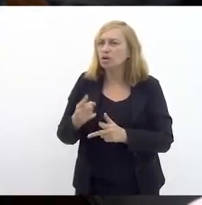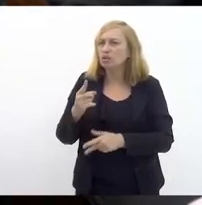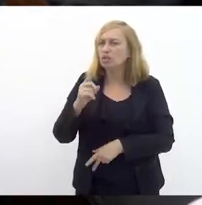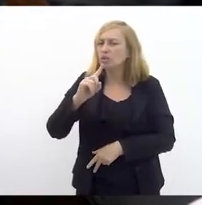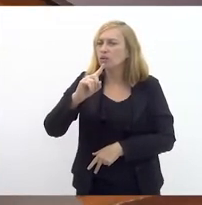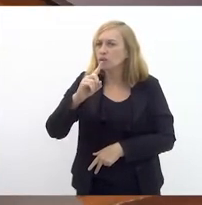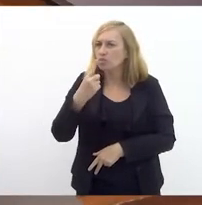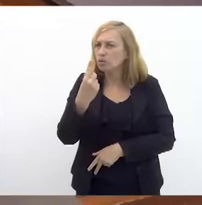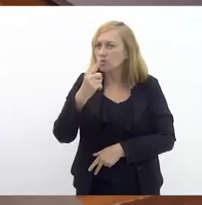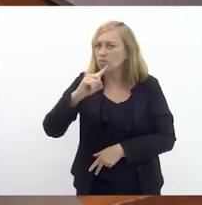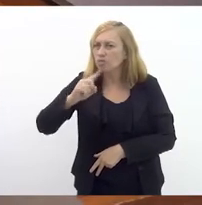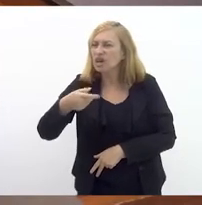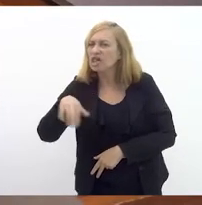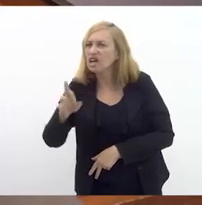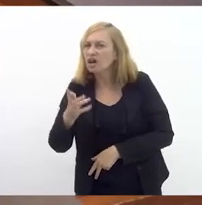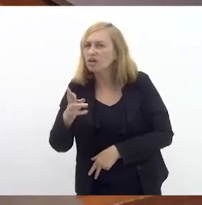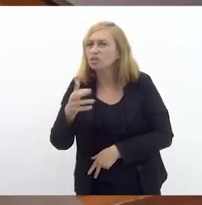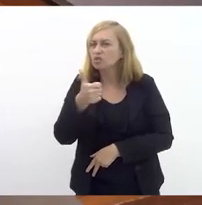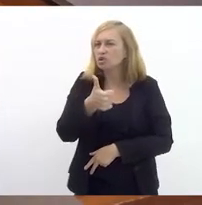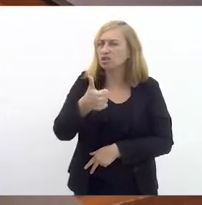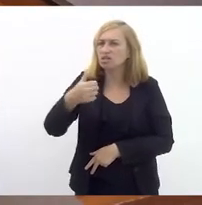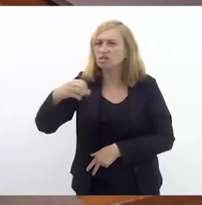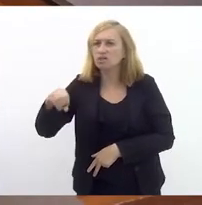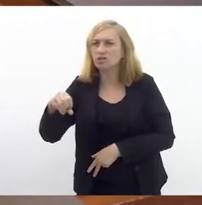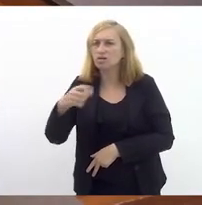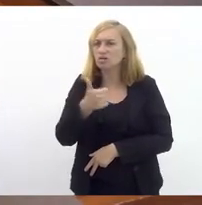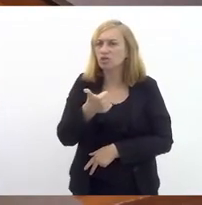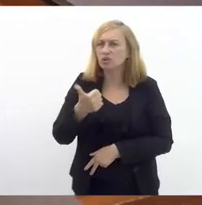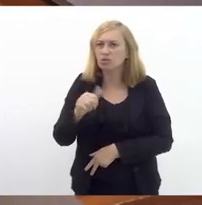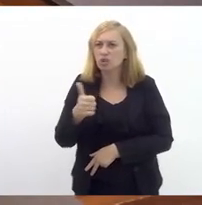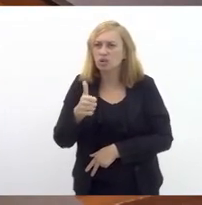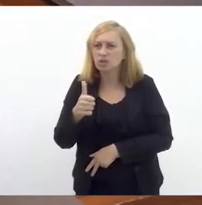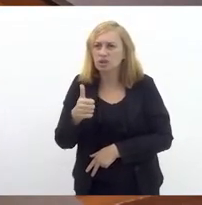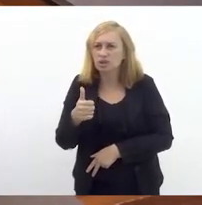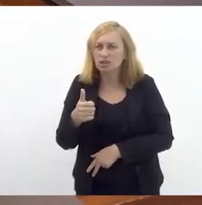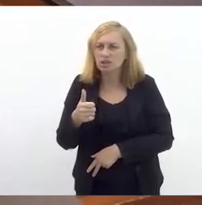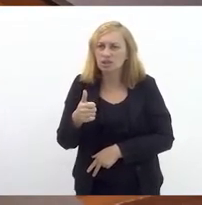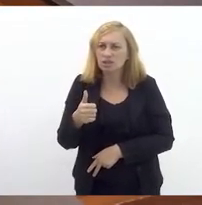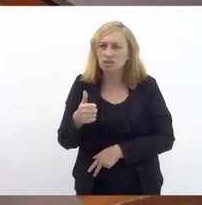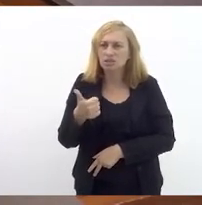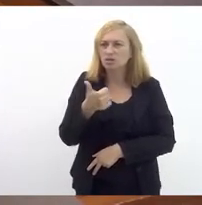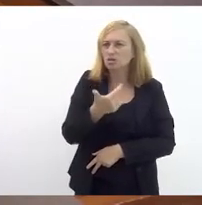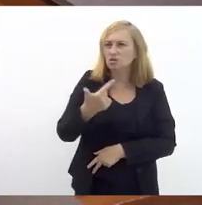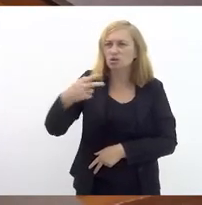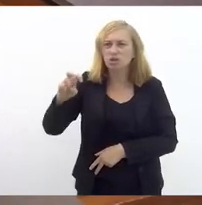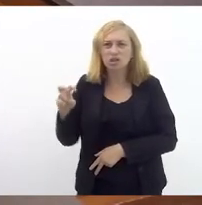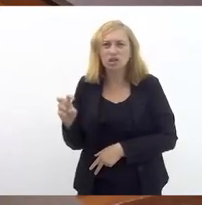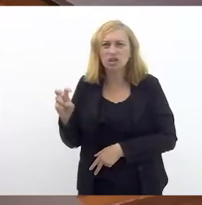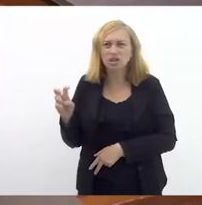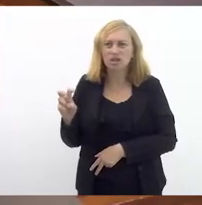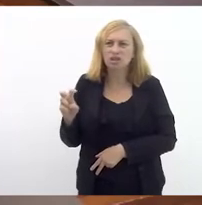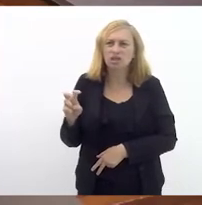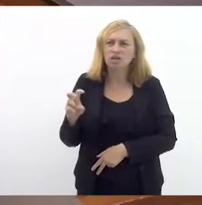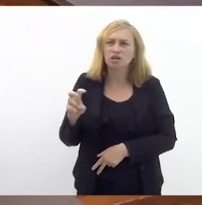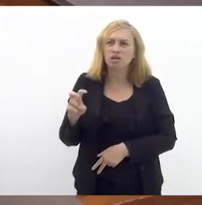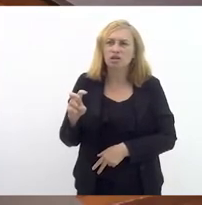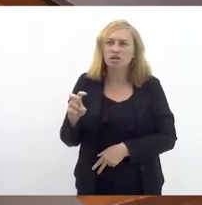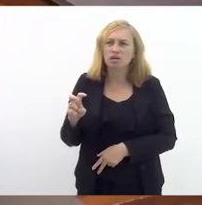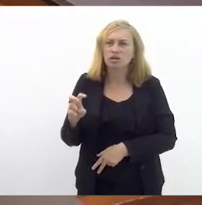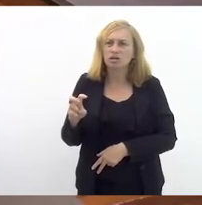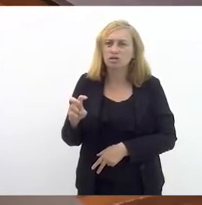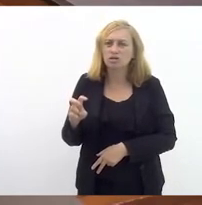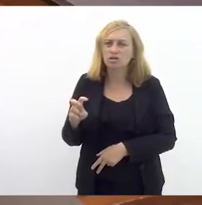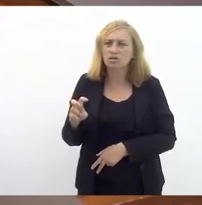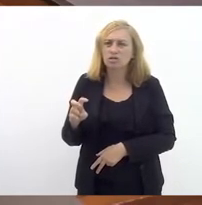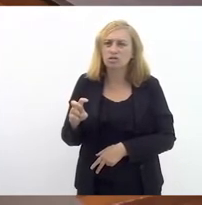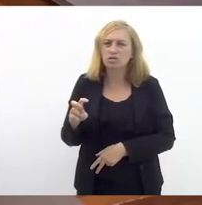R$ 1.200.000.000 em 2011. 2010. R$ 1.240.000.000. E a GETRANSP... Em 2015... É tomar 295. Em